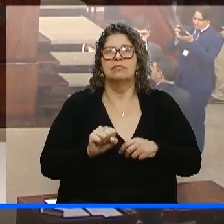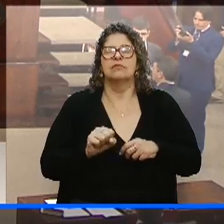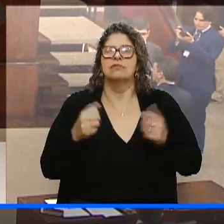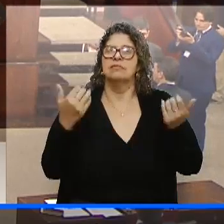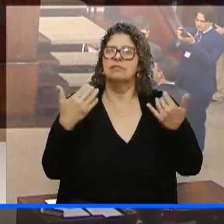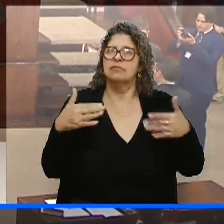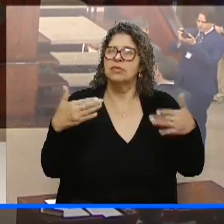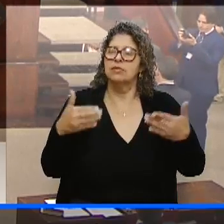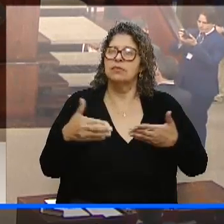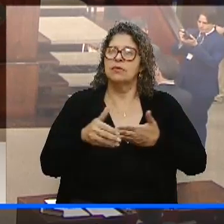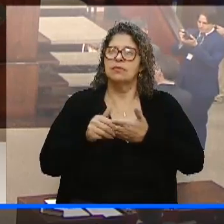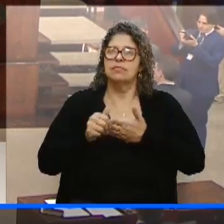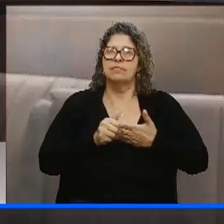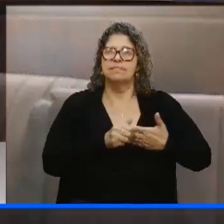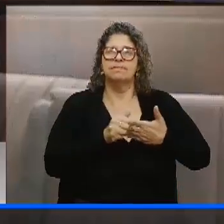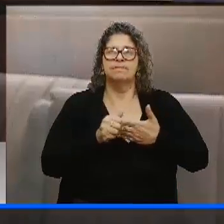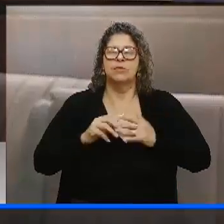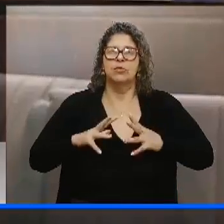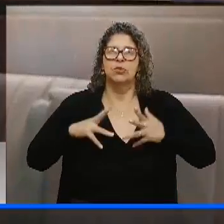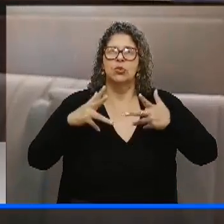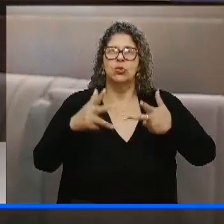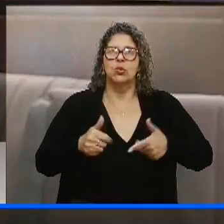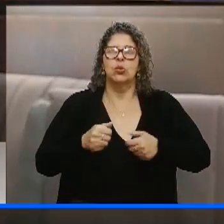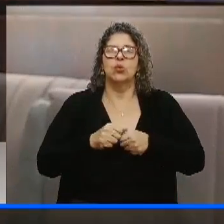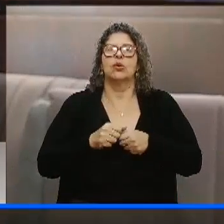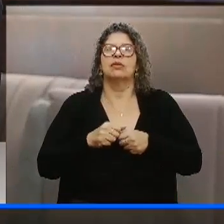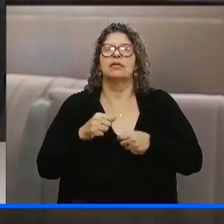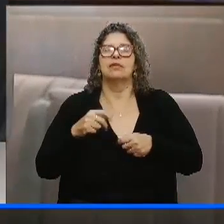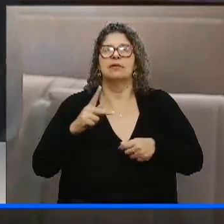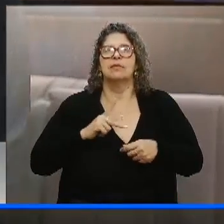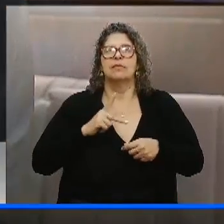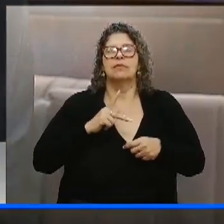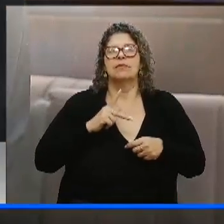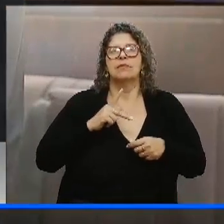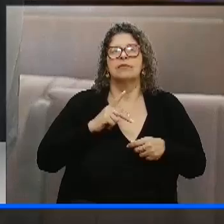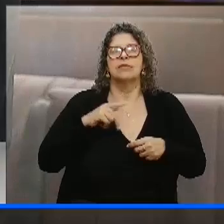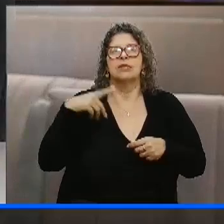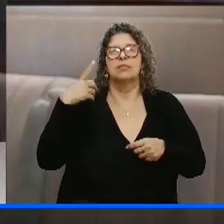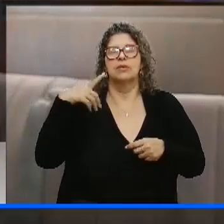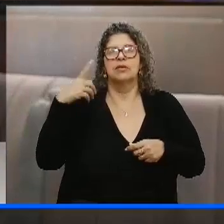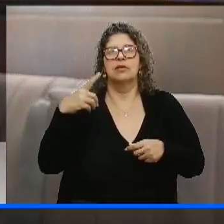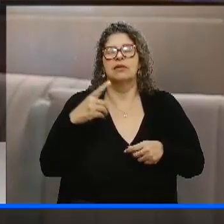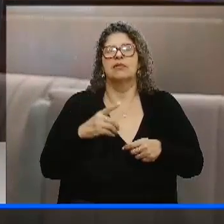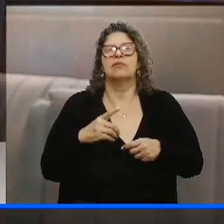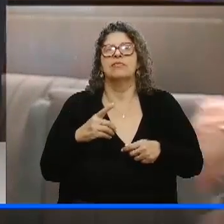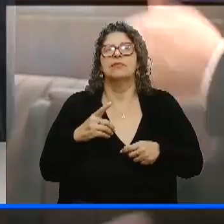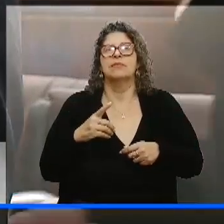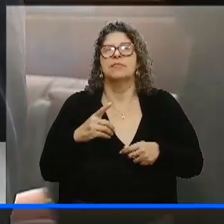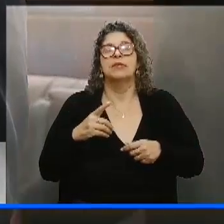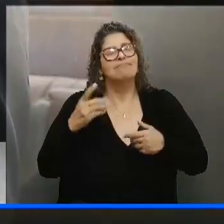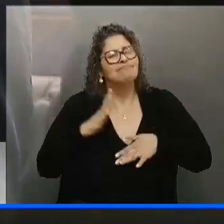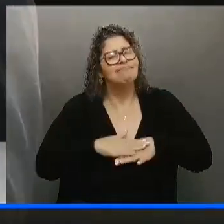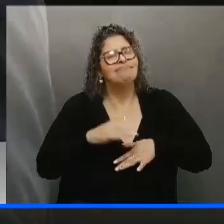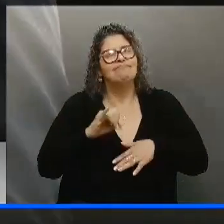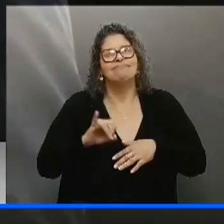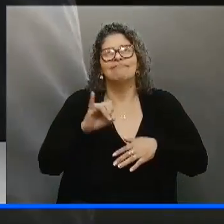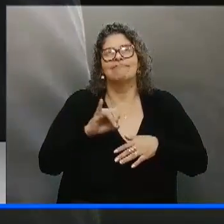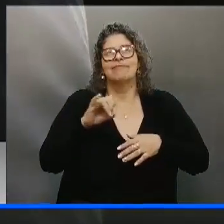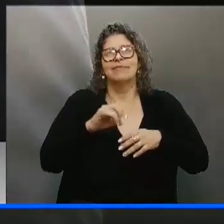saudar e cumprimentar o deputado joaquim presidindo dessa sessão é importante